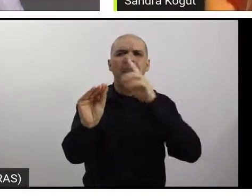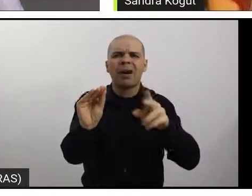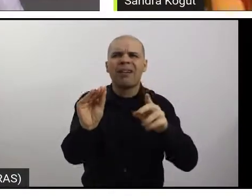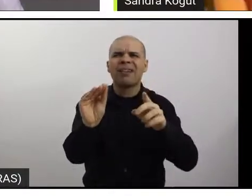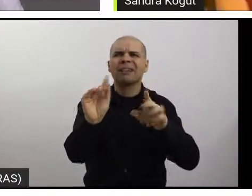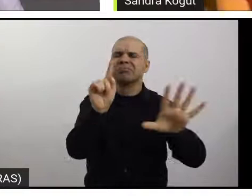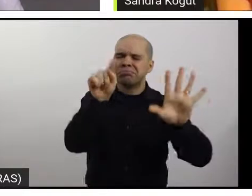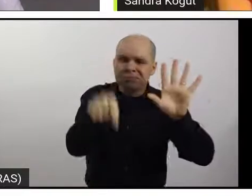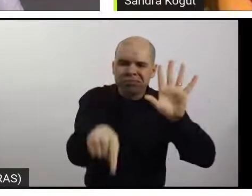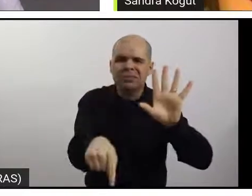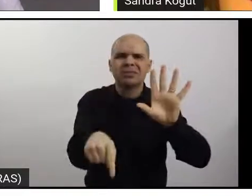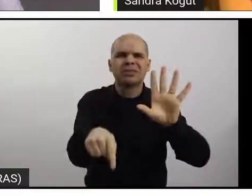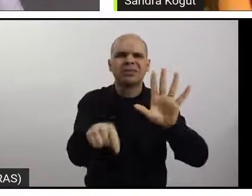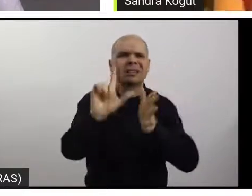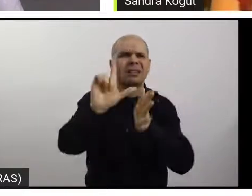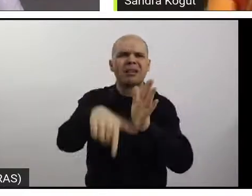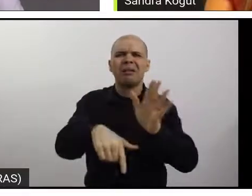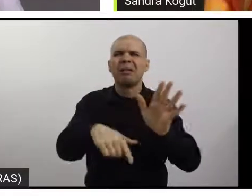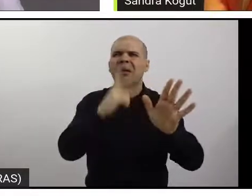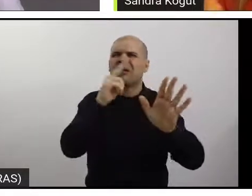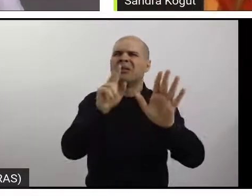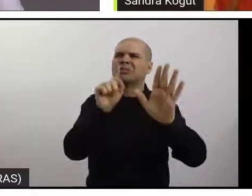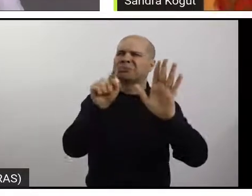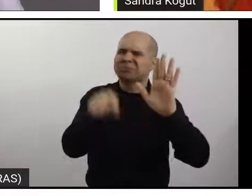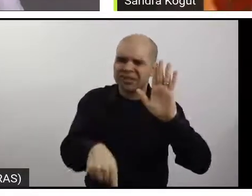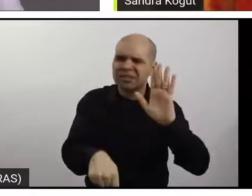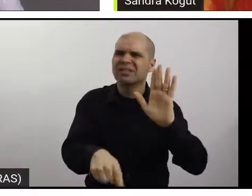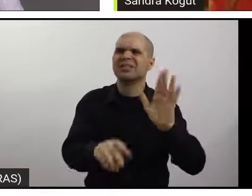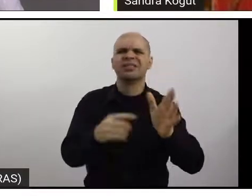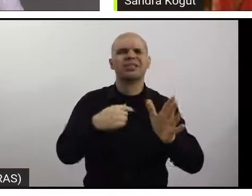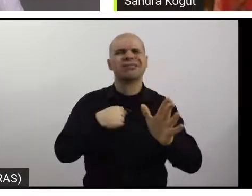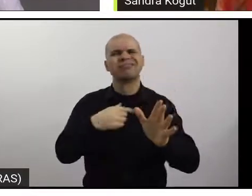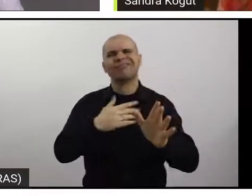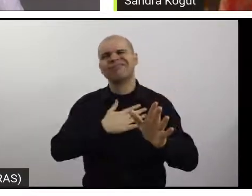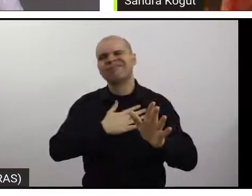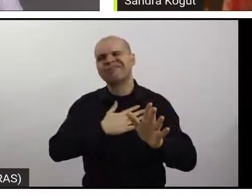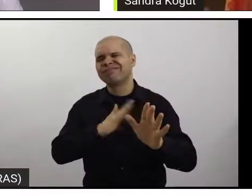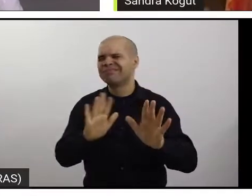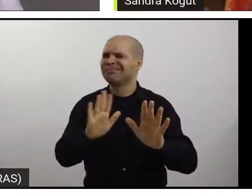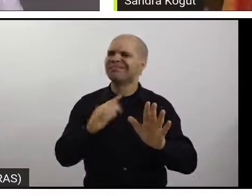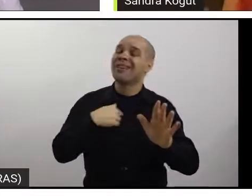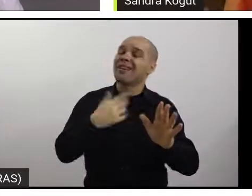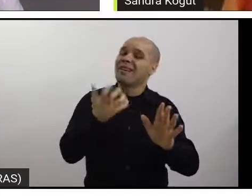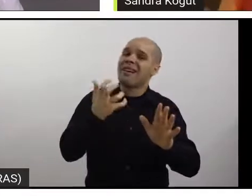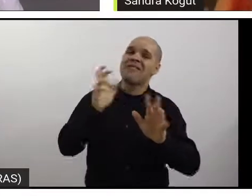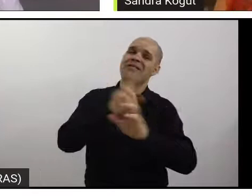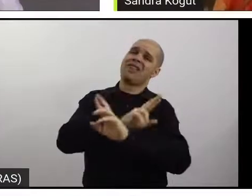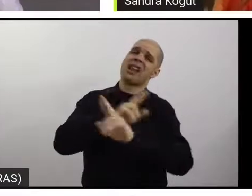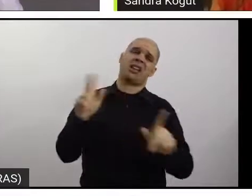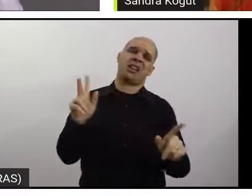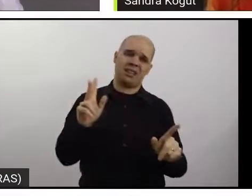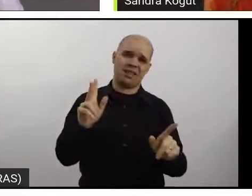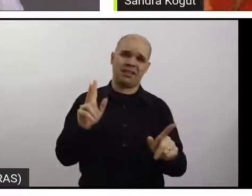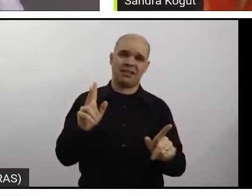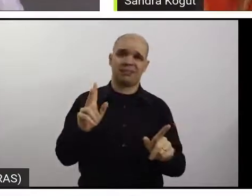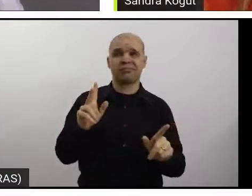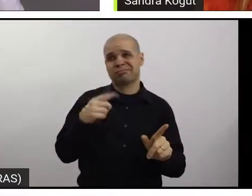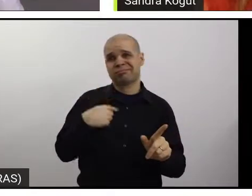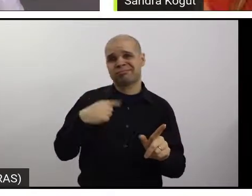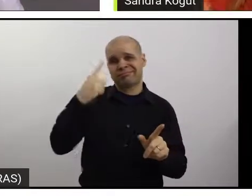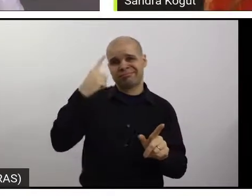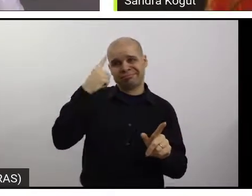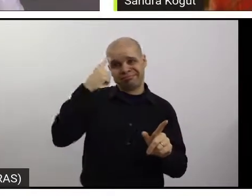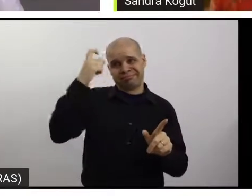inclusive como você ia mostrar isso para as pessoas. Tudo isso estava dentro do projeto artístico. Então, foi assim que eu cheguei